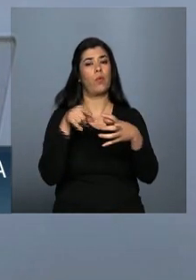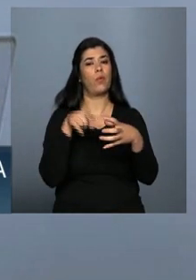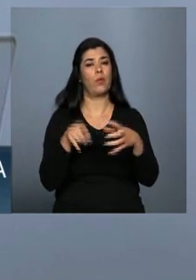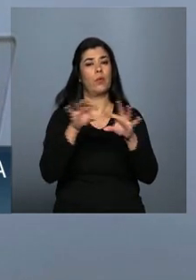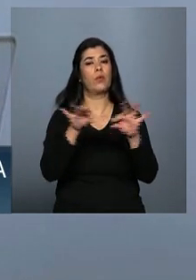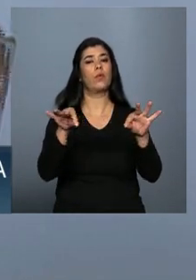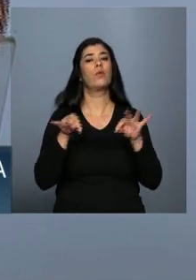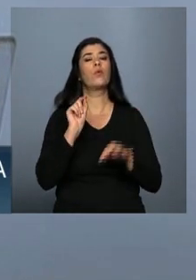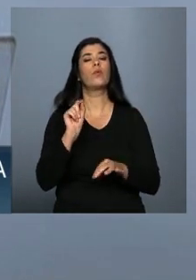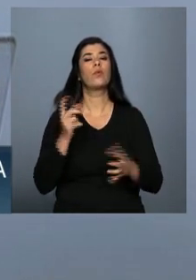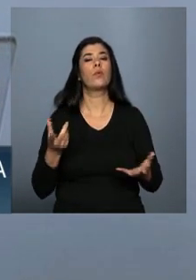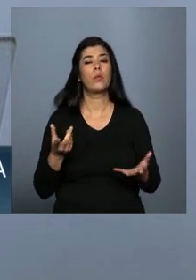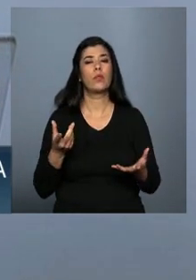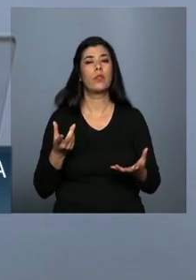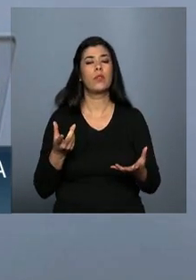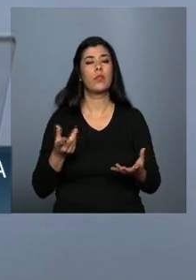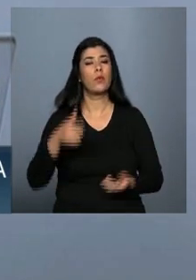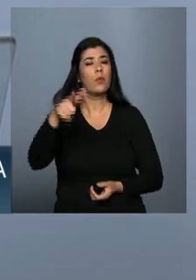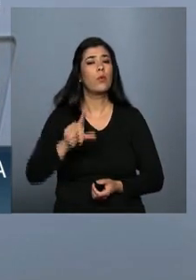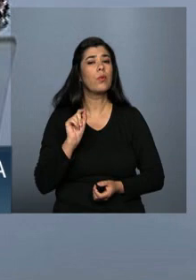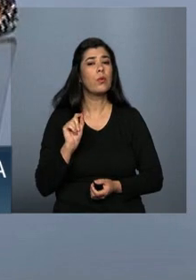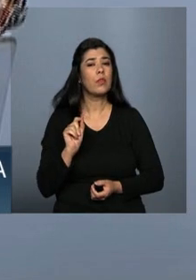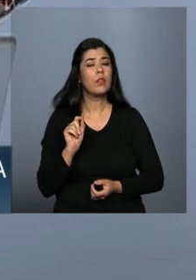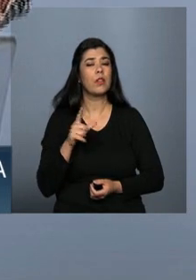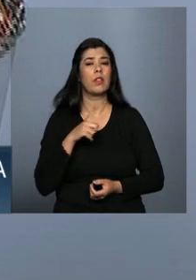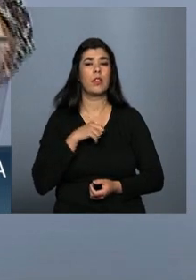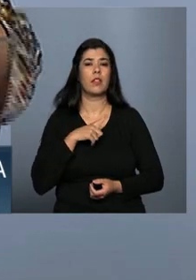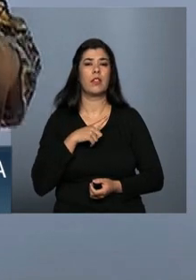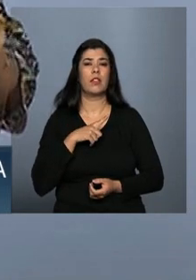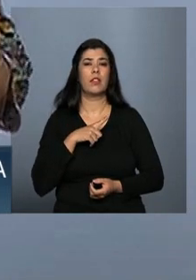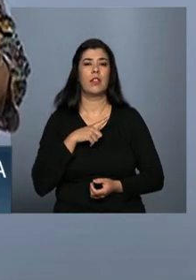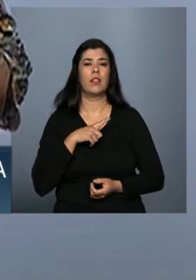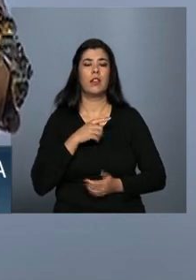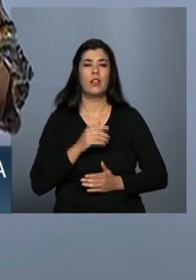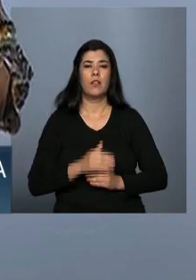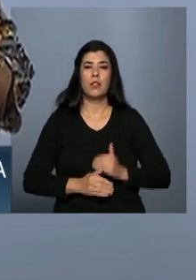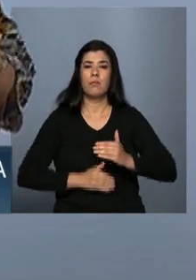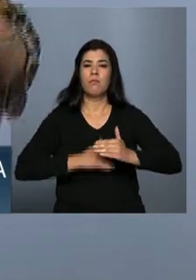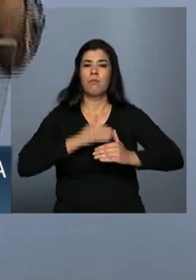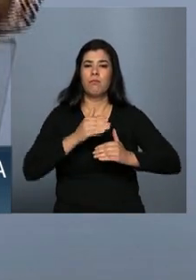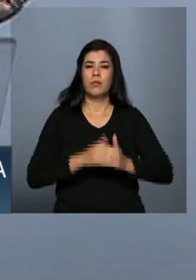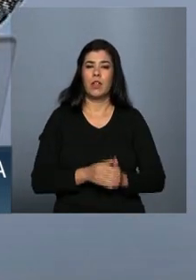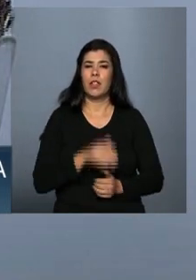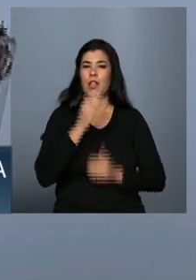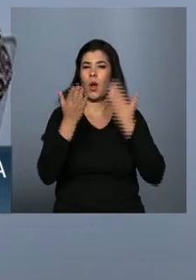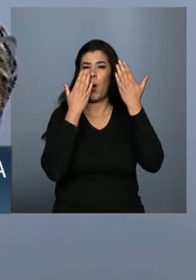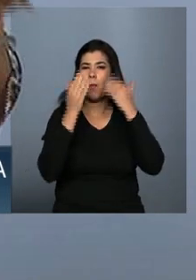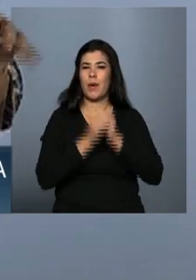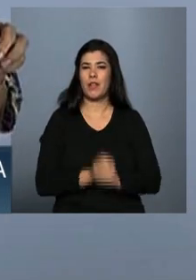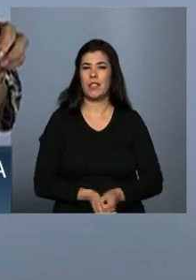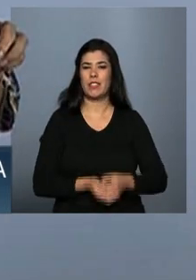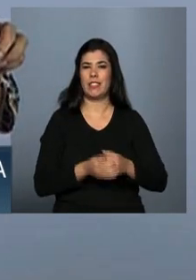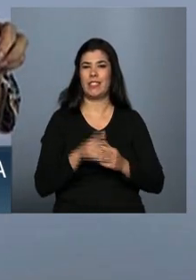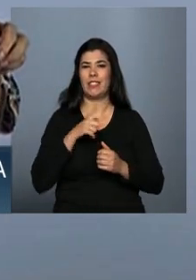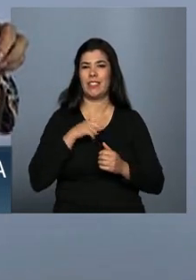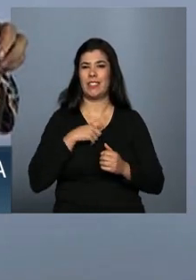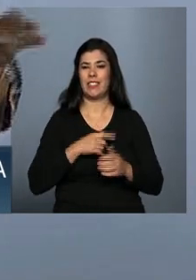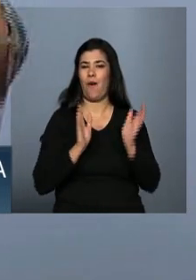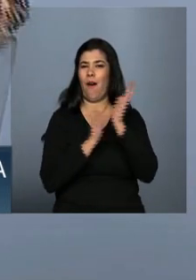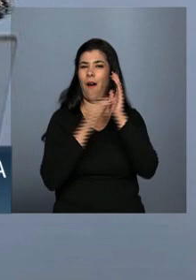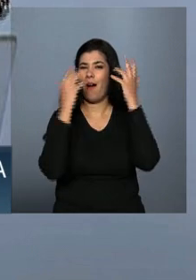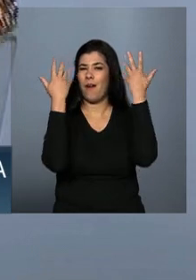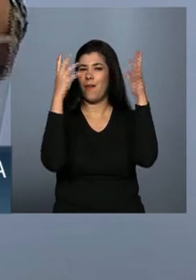mais um o quê? Mais uma vela no bolo que nós temos de